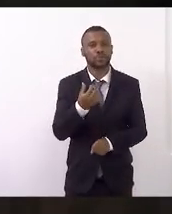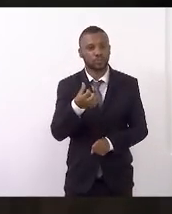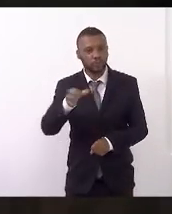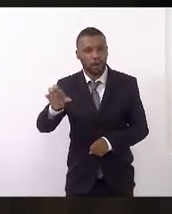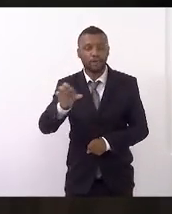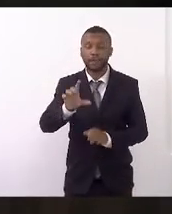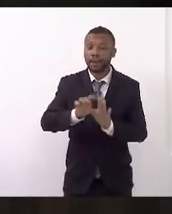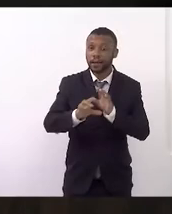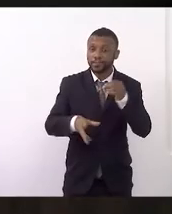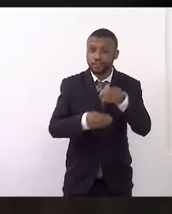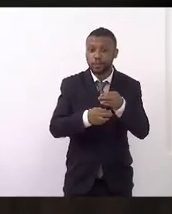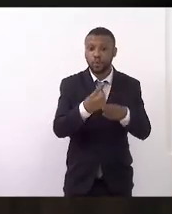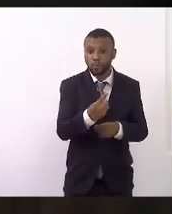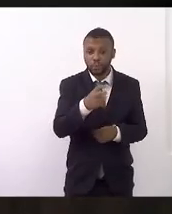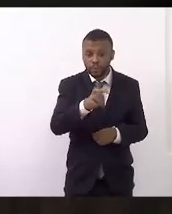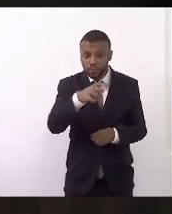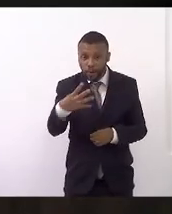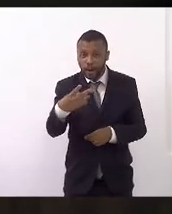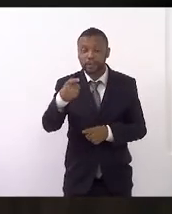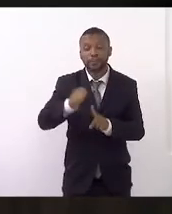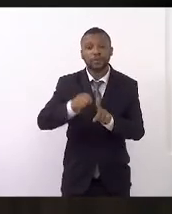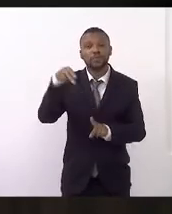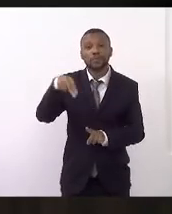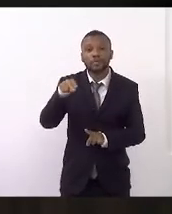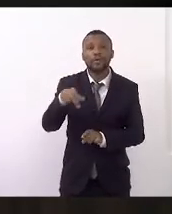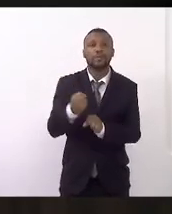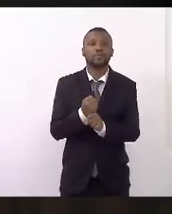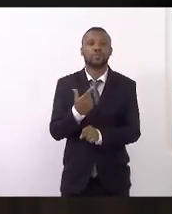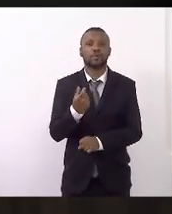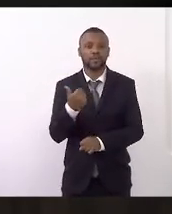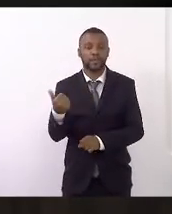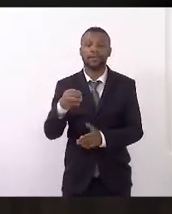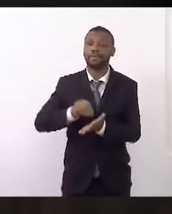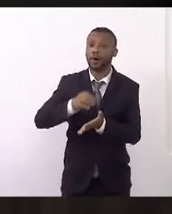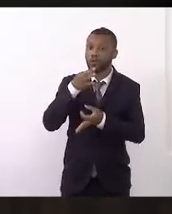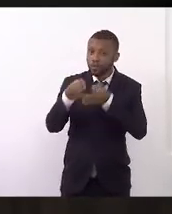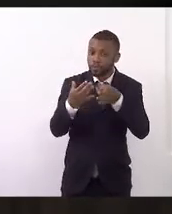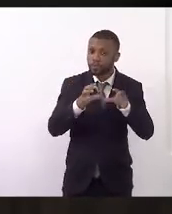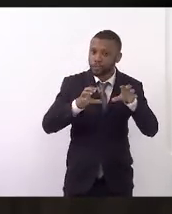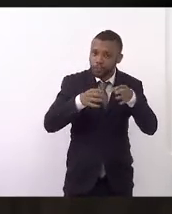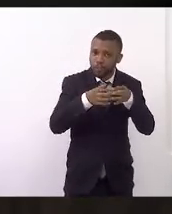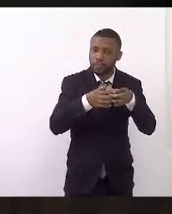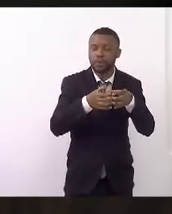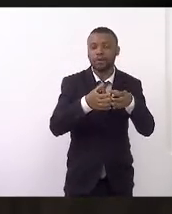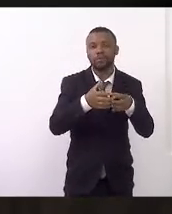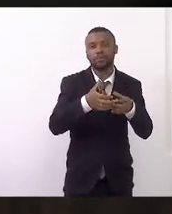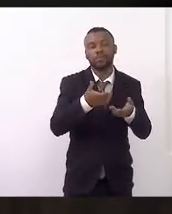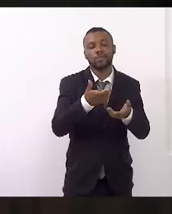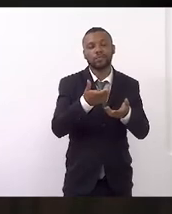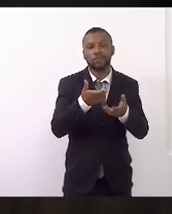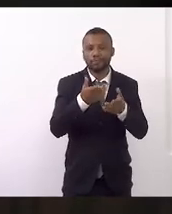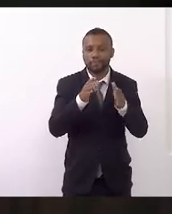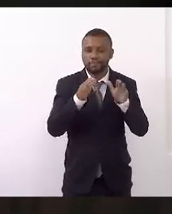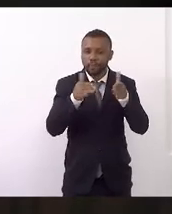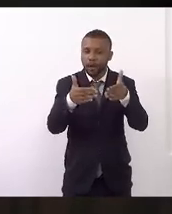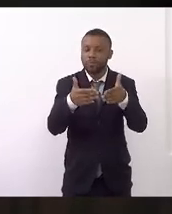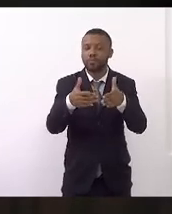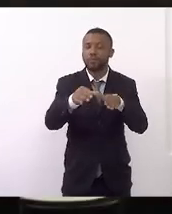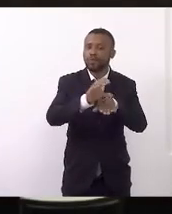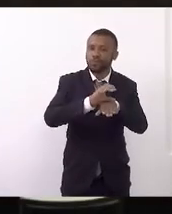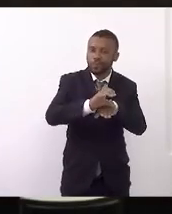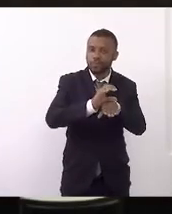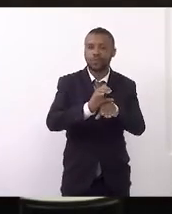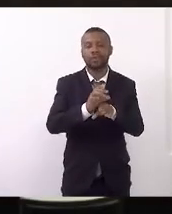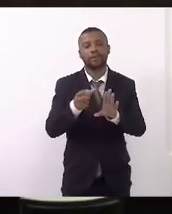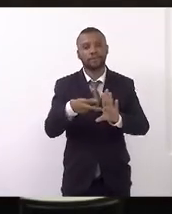Complementar 154 de 25 de novembro de 2013, pendendo de pareceres das comissões de emendas condicionais e vetos. Deputado Luiz. Senhor